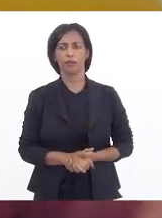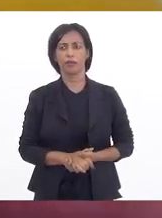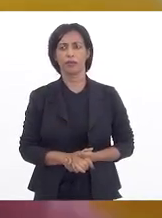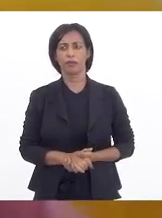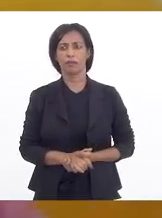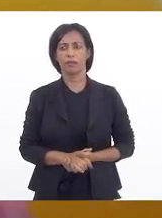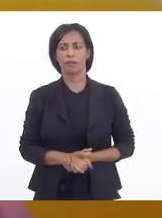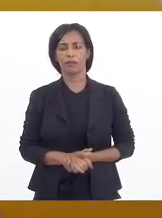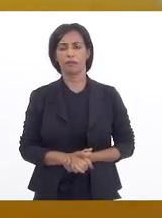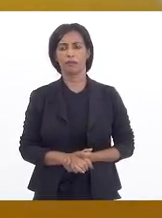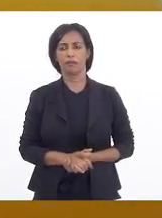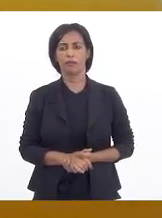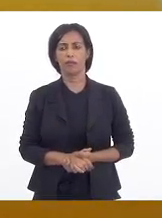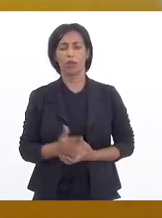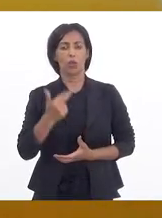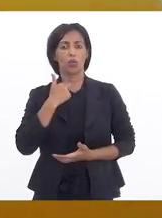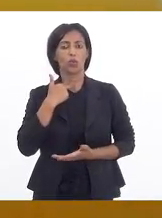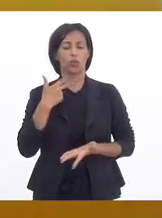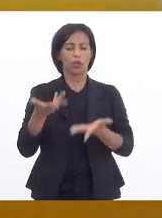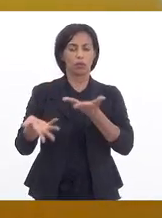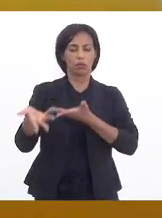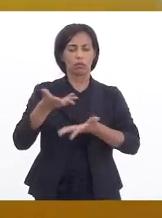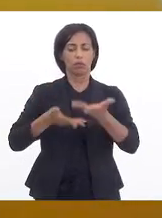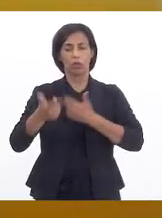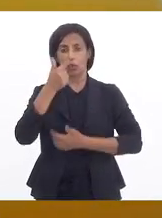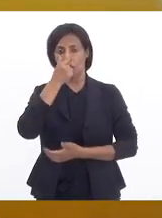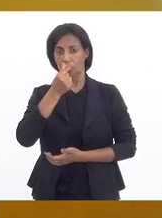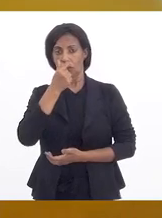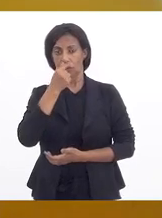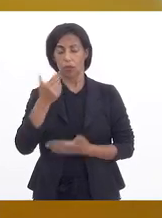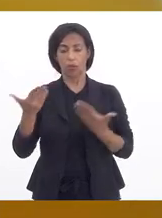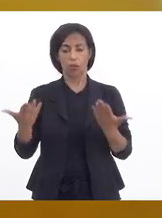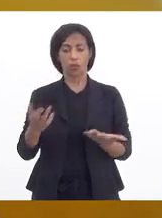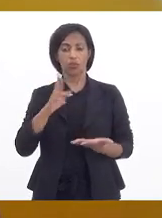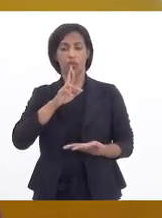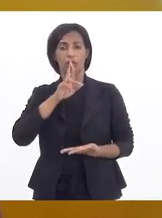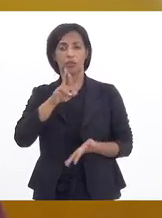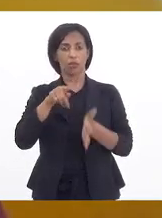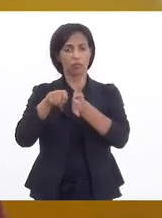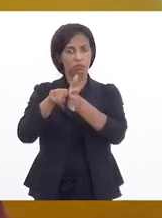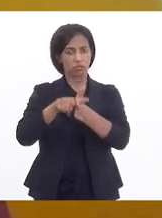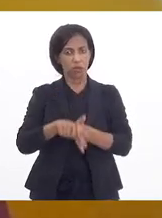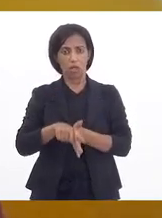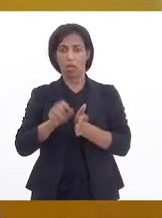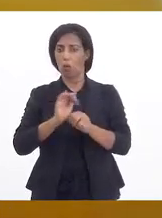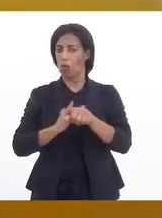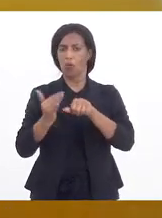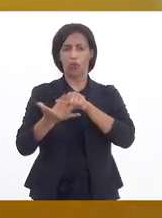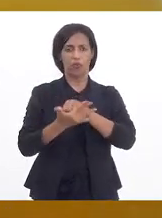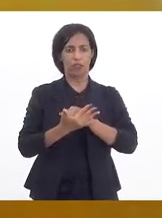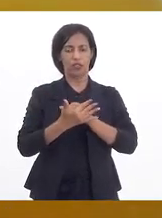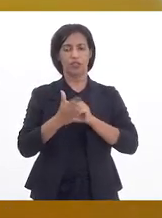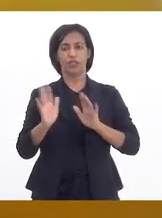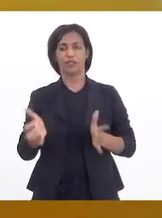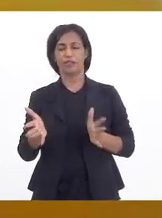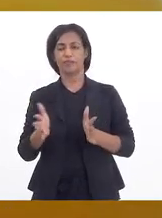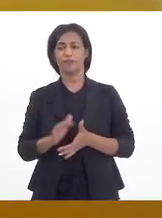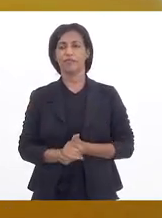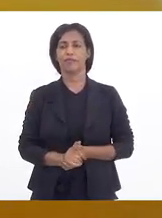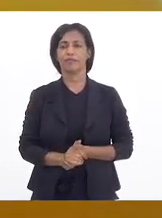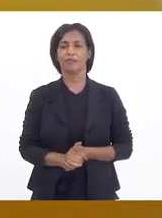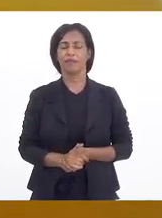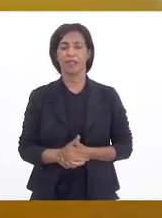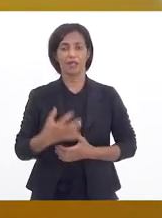Foi muito gripado não podendo participar presencialmente hoje saiu o resultado do exame infelizmente não é convite vamos